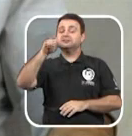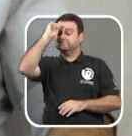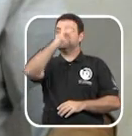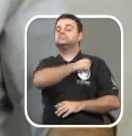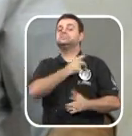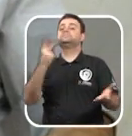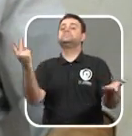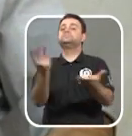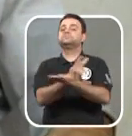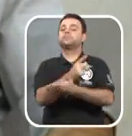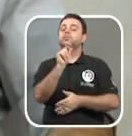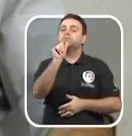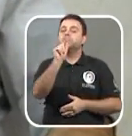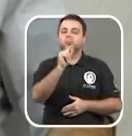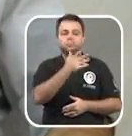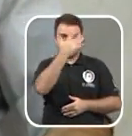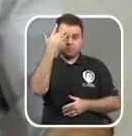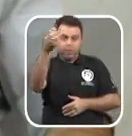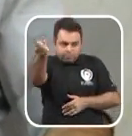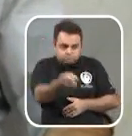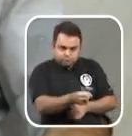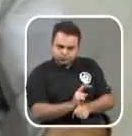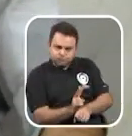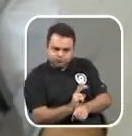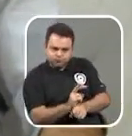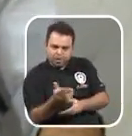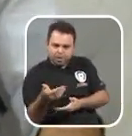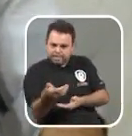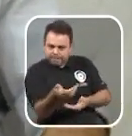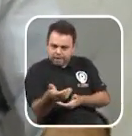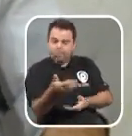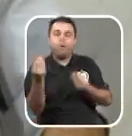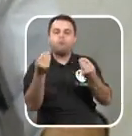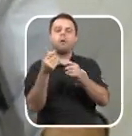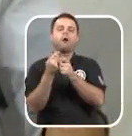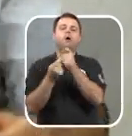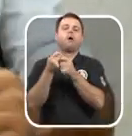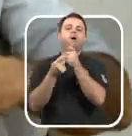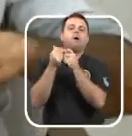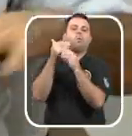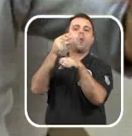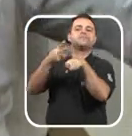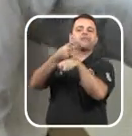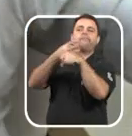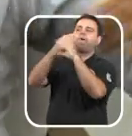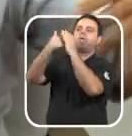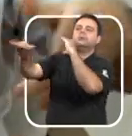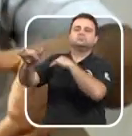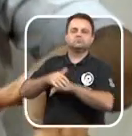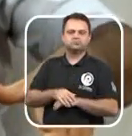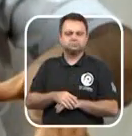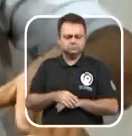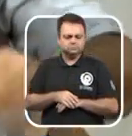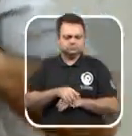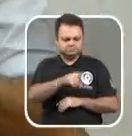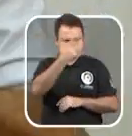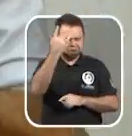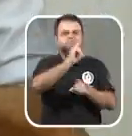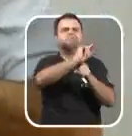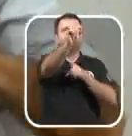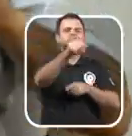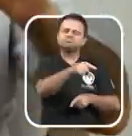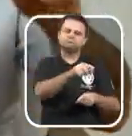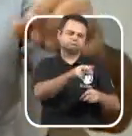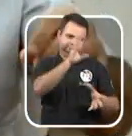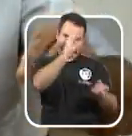cuidador? Por WhatsApp. Se falta uma pessoa, porque a pessoa desiste. Eles fazem uma seleção, chega a empresa terceirizada aqui, isso é um